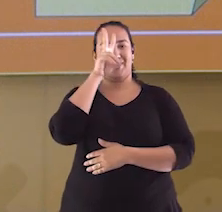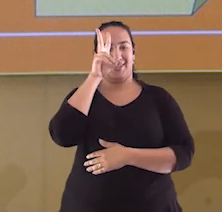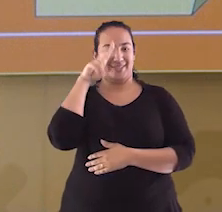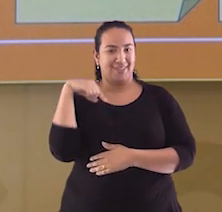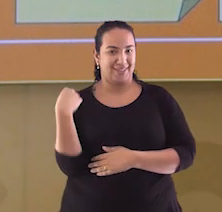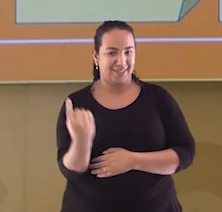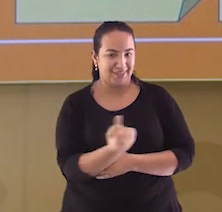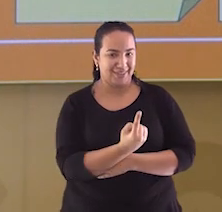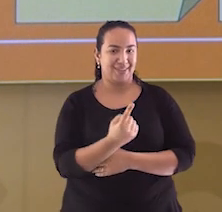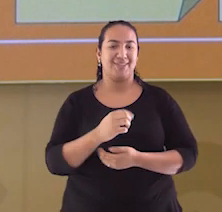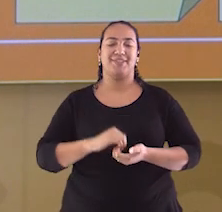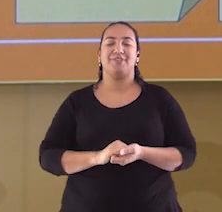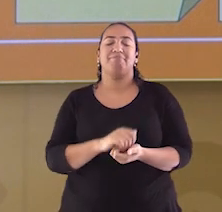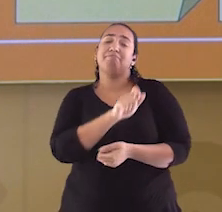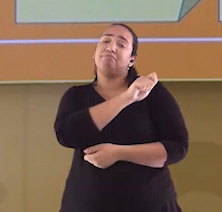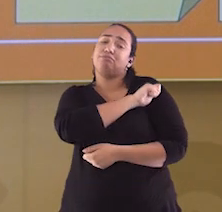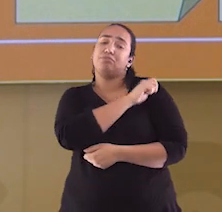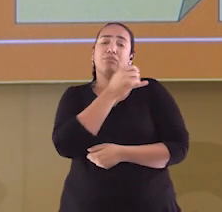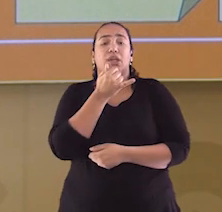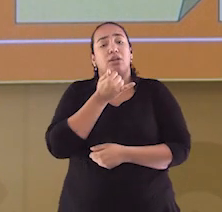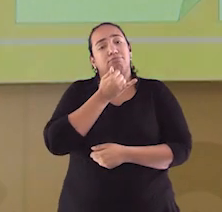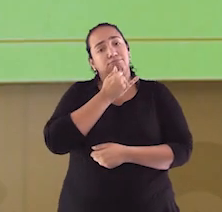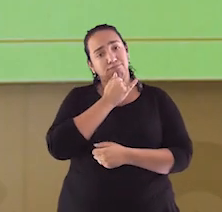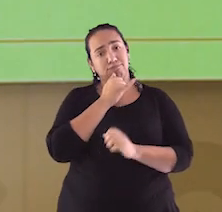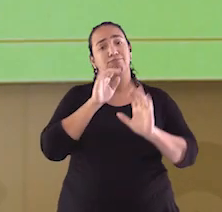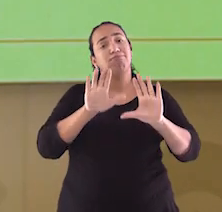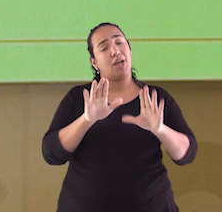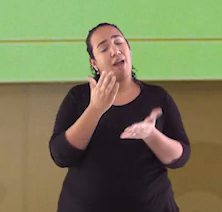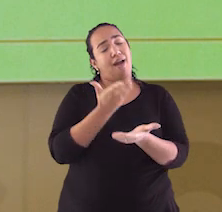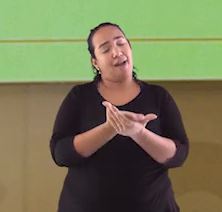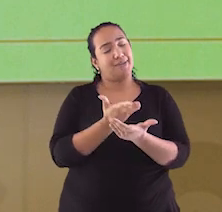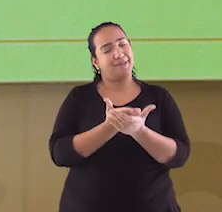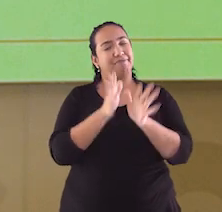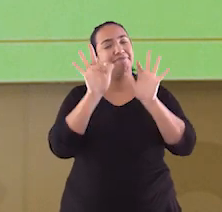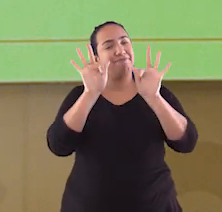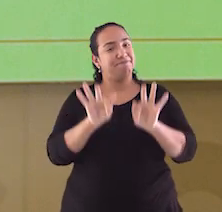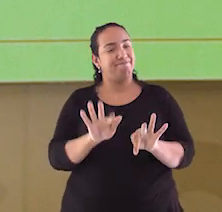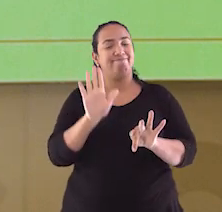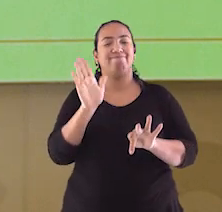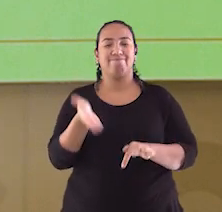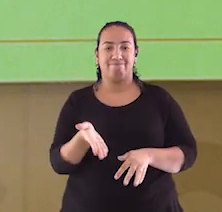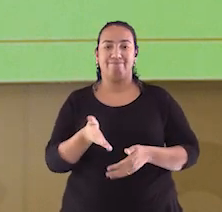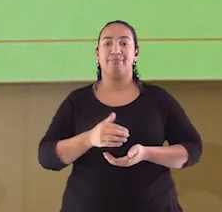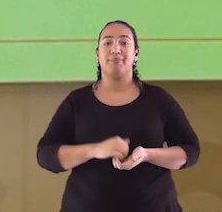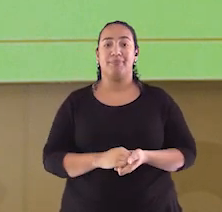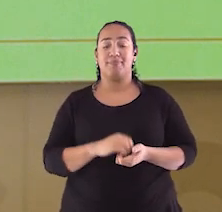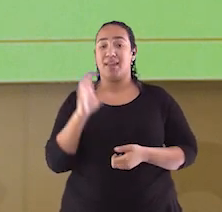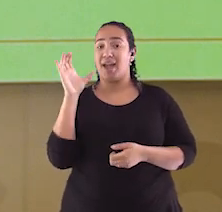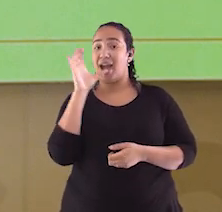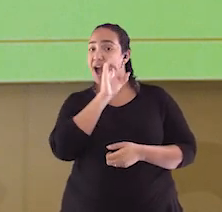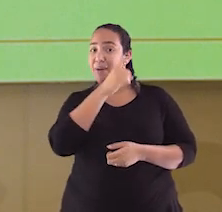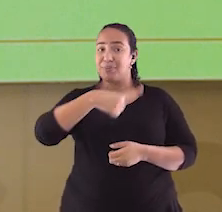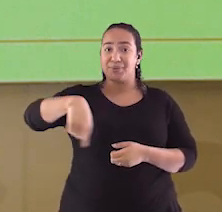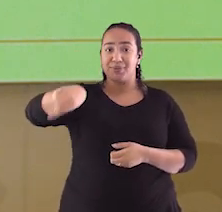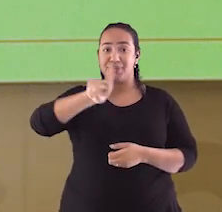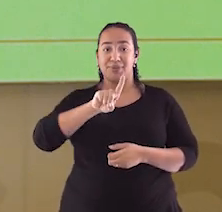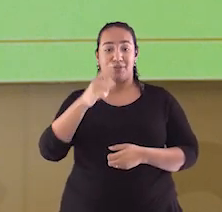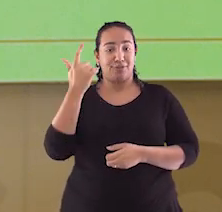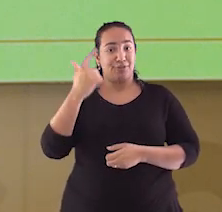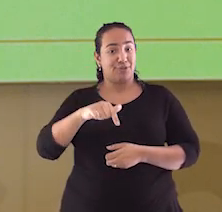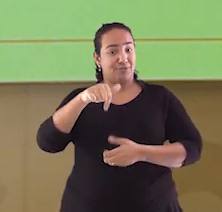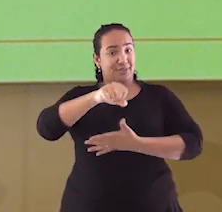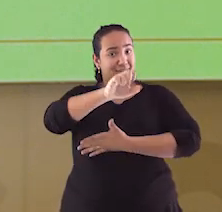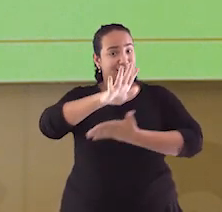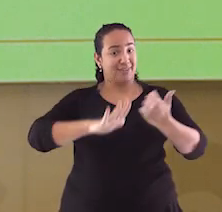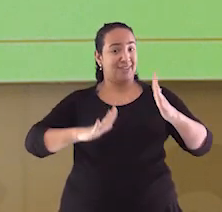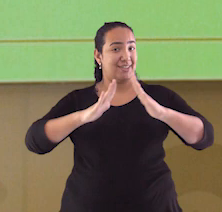história. Estudantes, é uma pena, mas a nossa aula chegou ao fim. Em breve estaremos aqui,